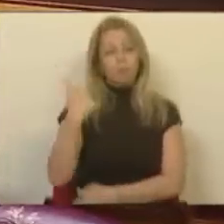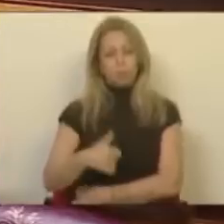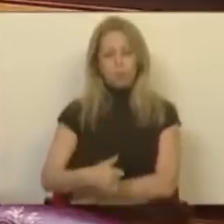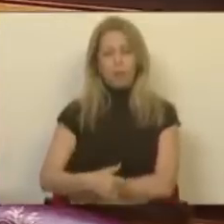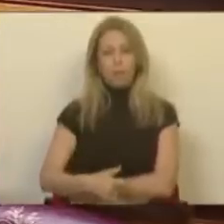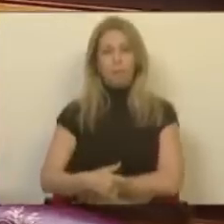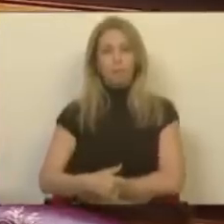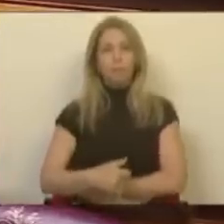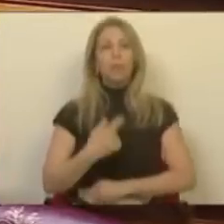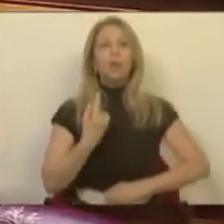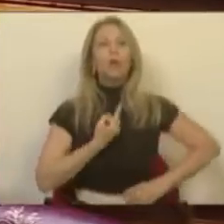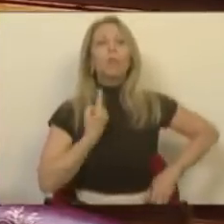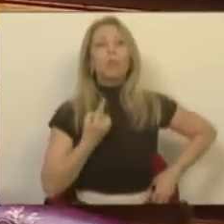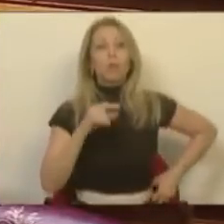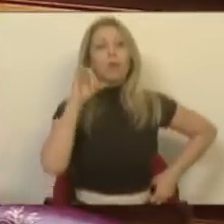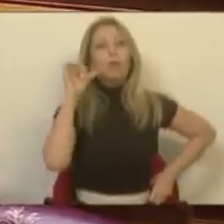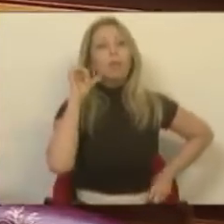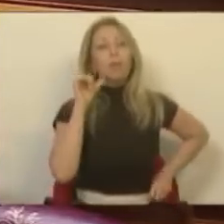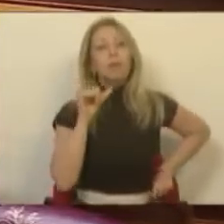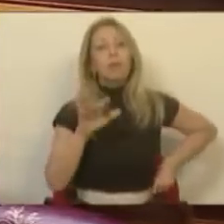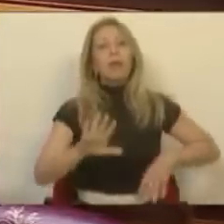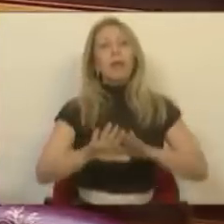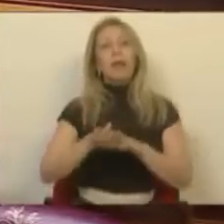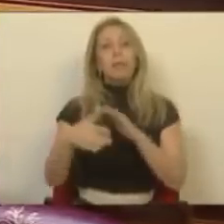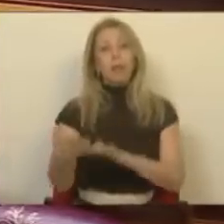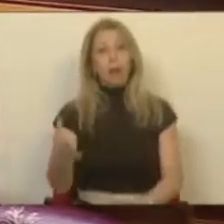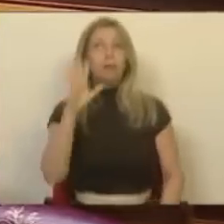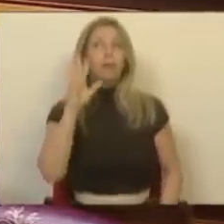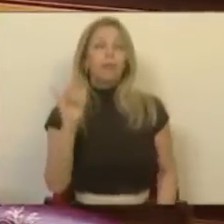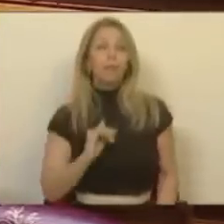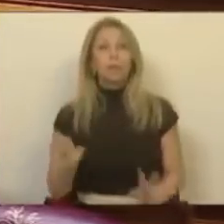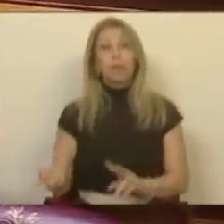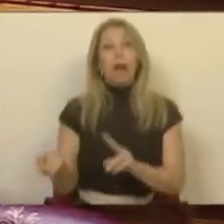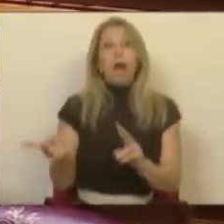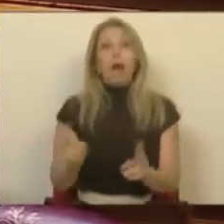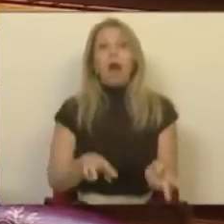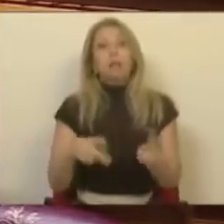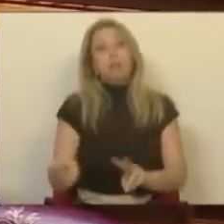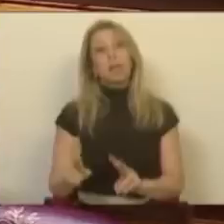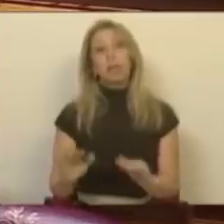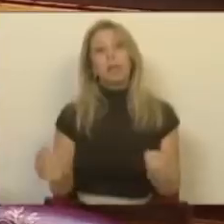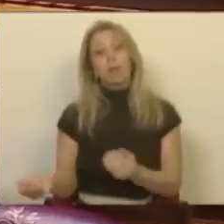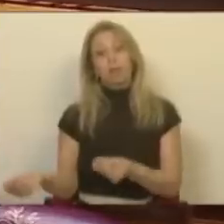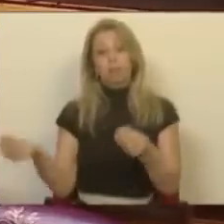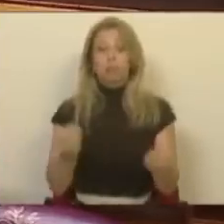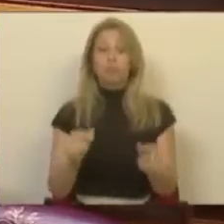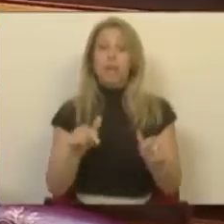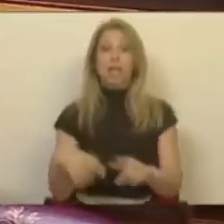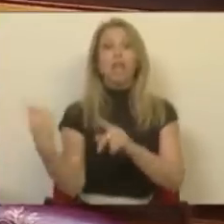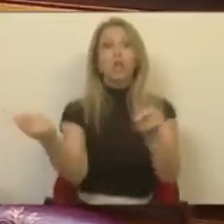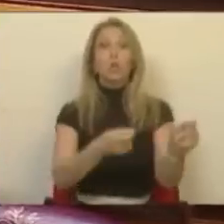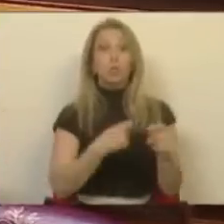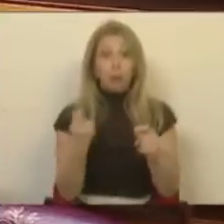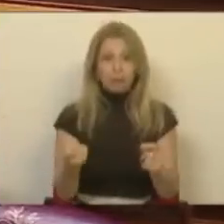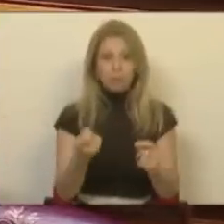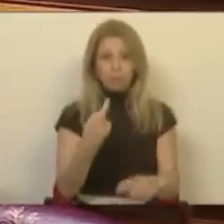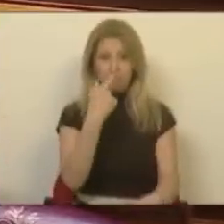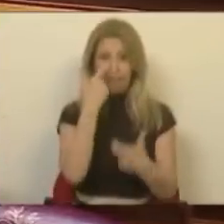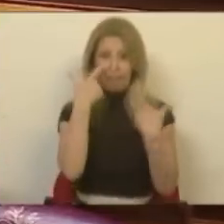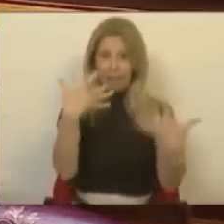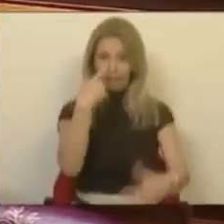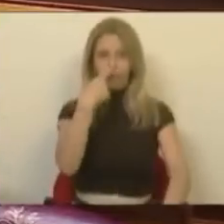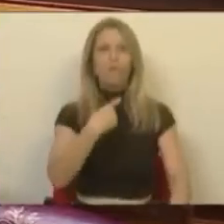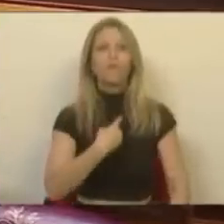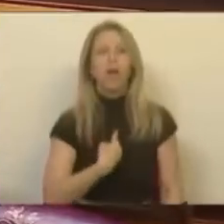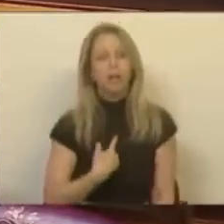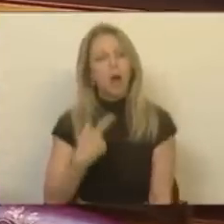sempre que a direita procura trazer uma alternativa ao debate falha e vejamos o último fetiche da direita